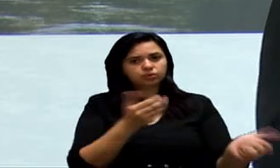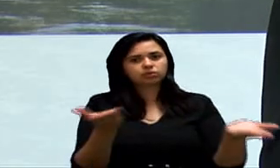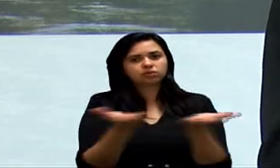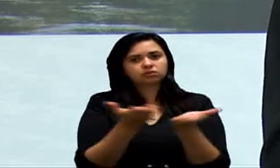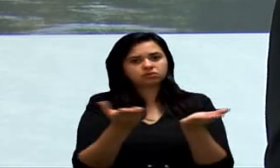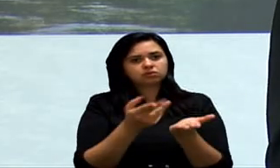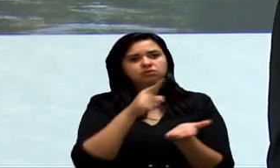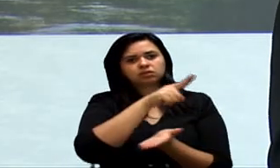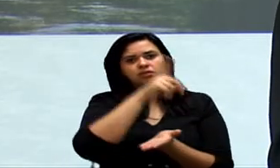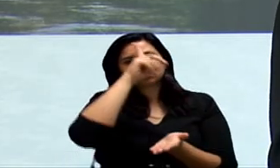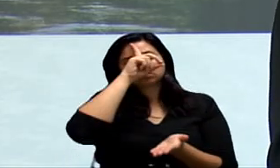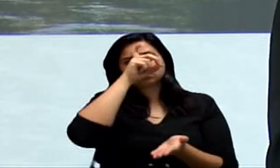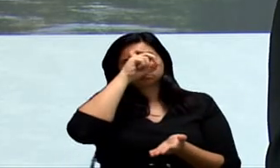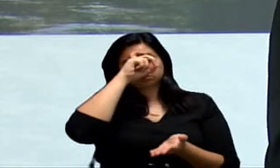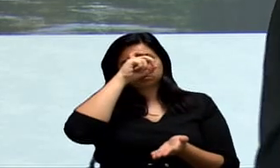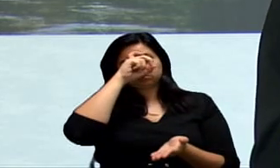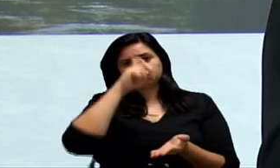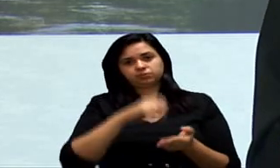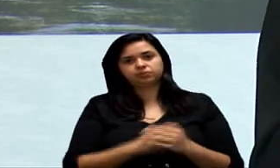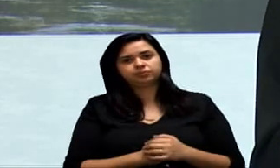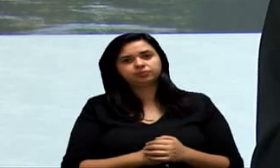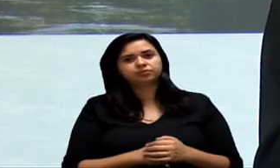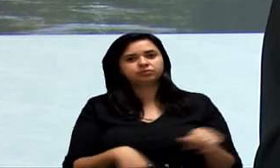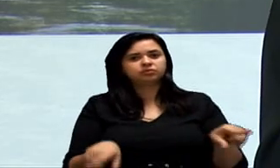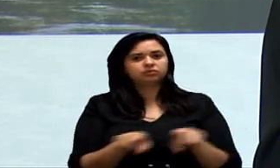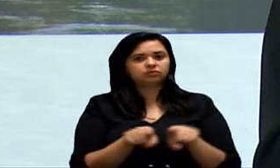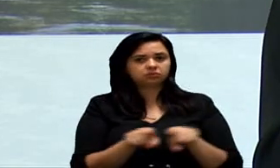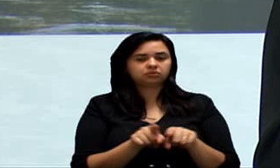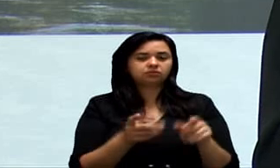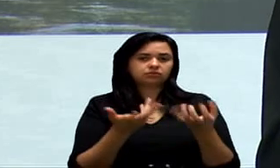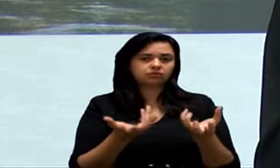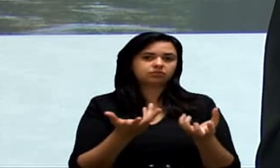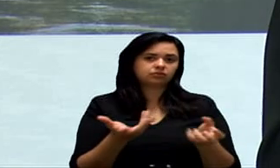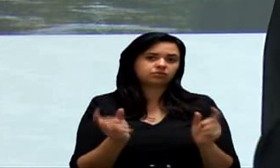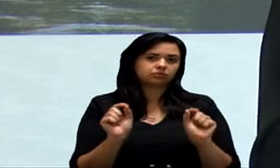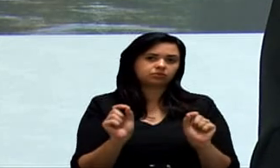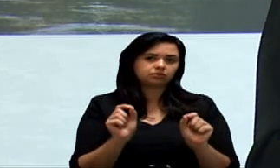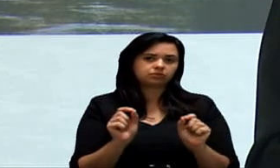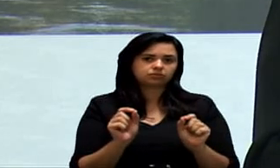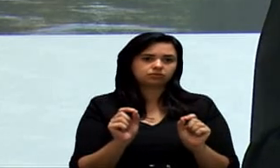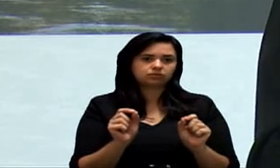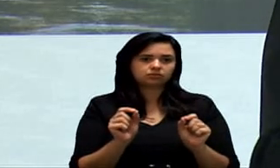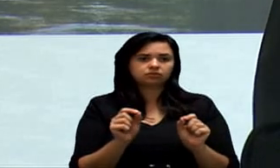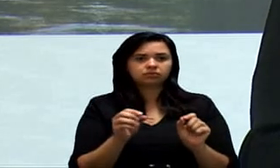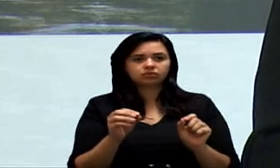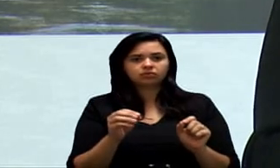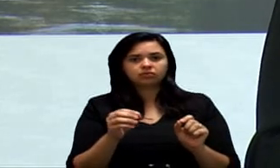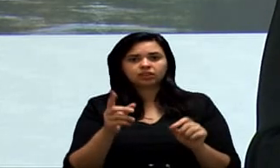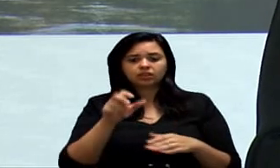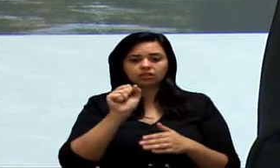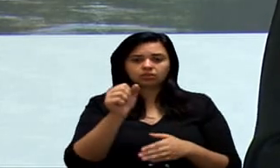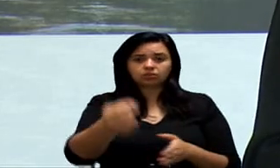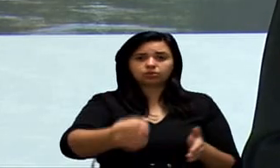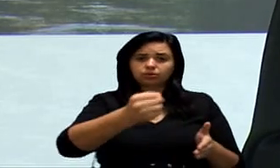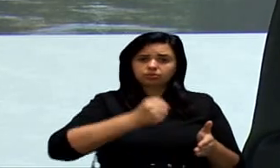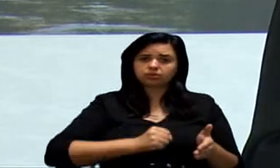gente vem pedindo também nesse requerimento a implantação de dentista, tratamento